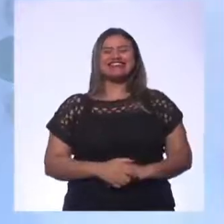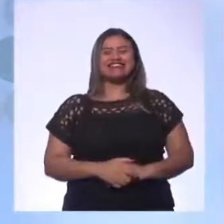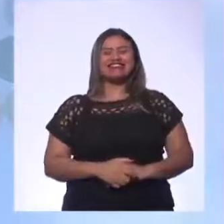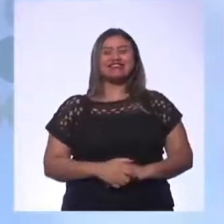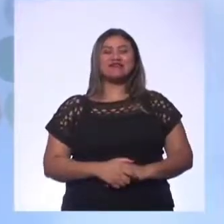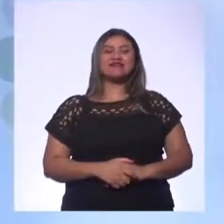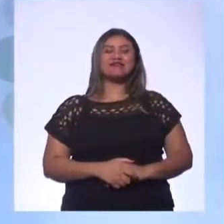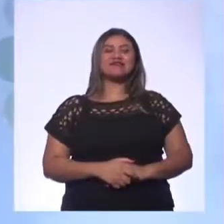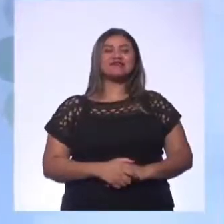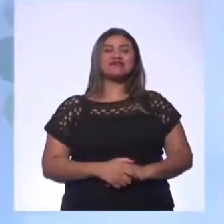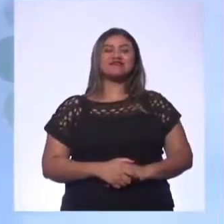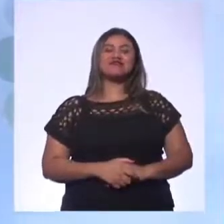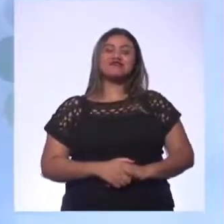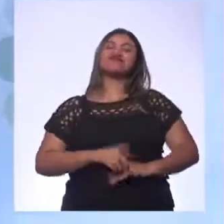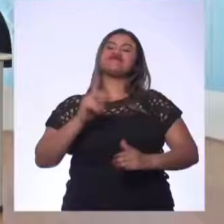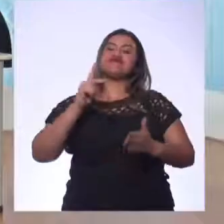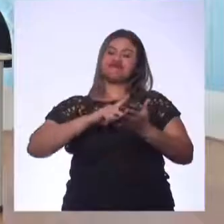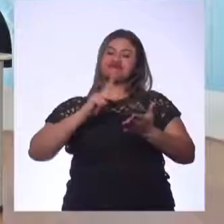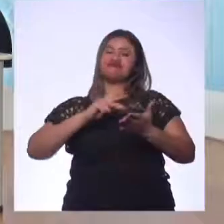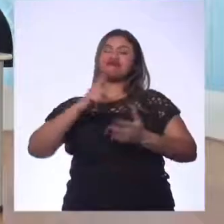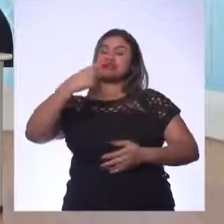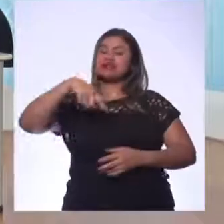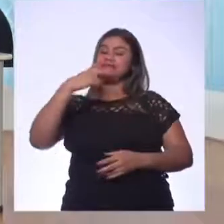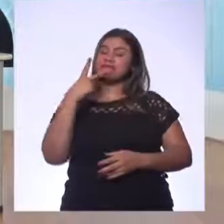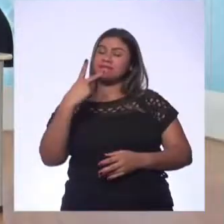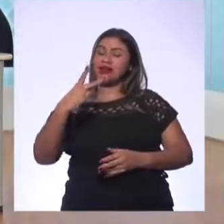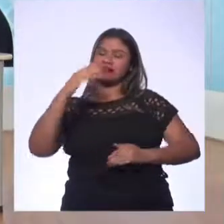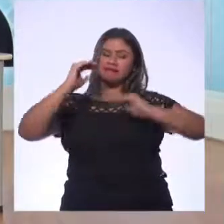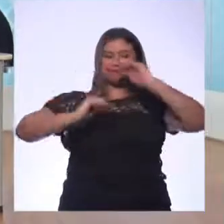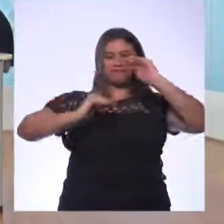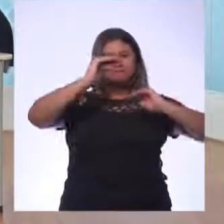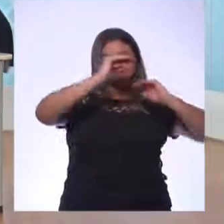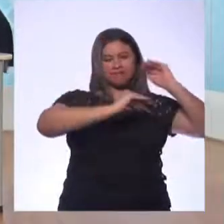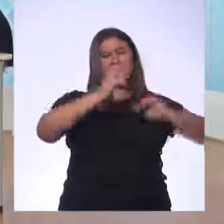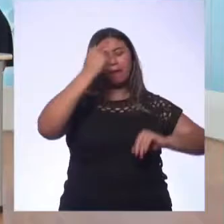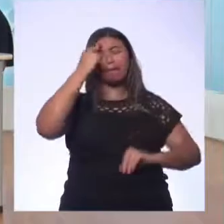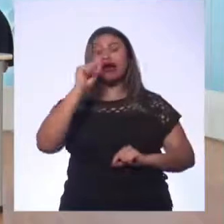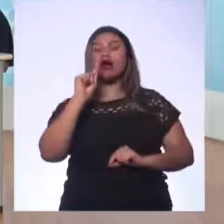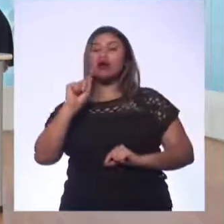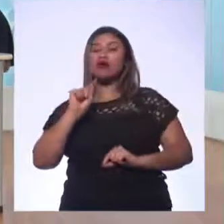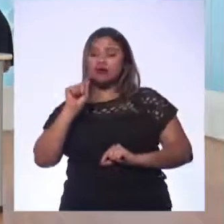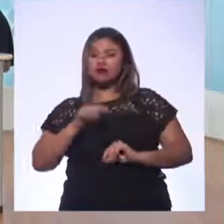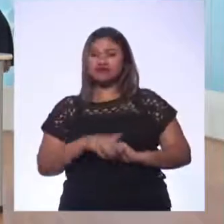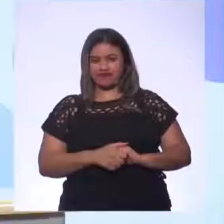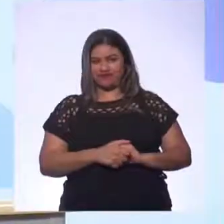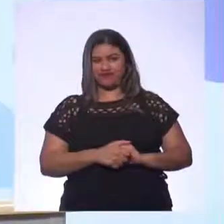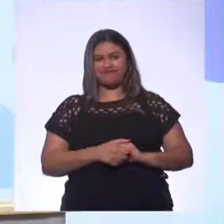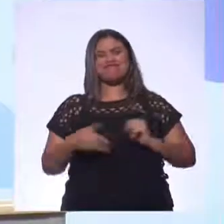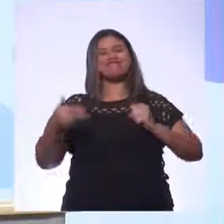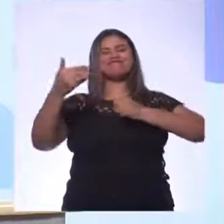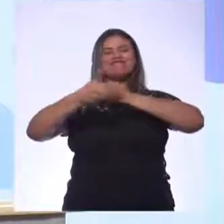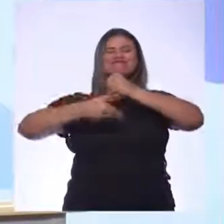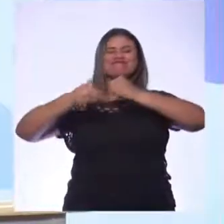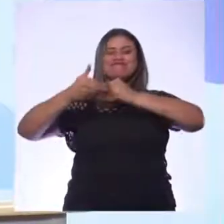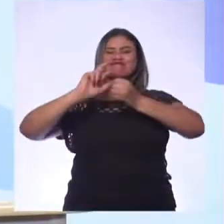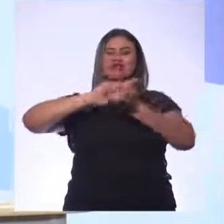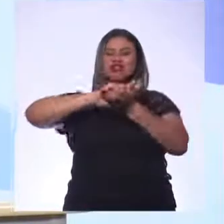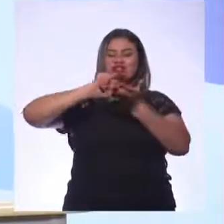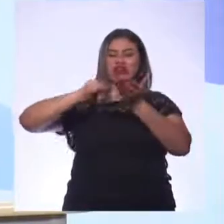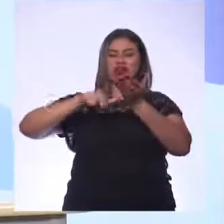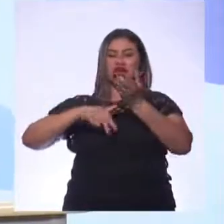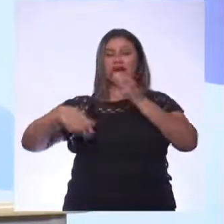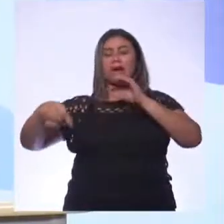Quando a gente pensa em desigualdade, a gente pensa assim fundamentalmente sobre as questões de